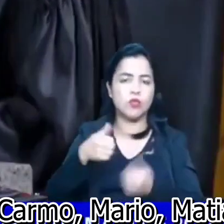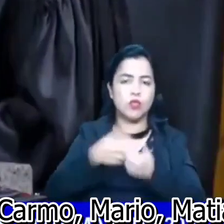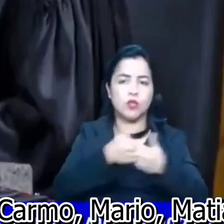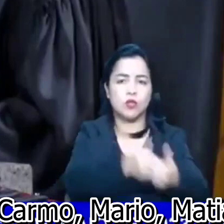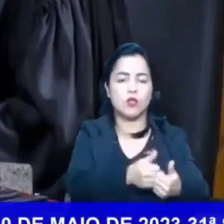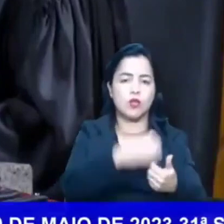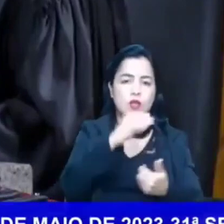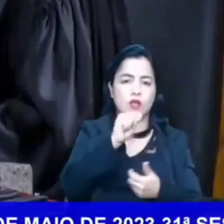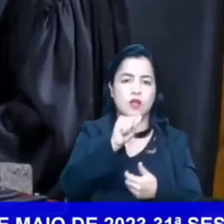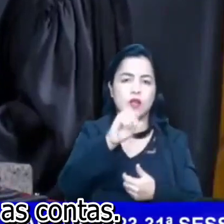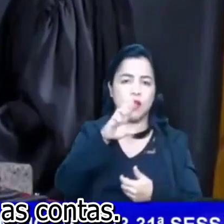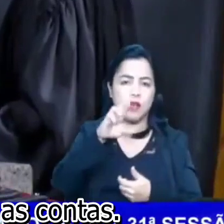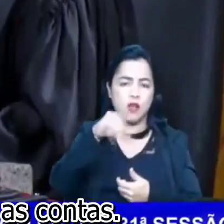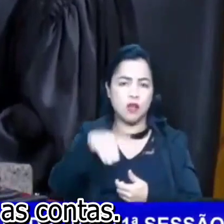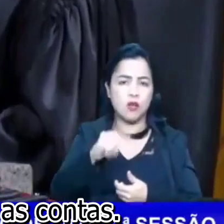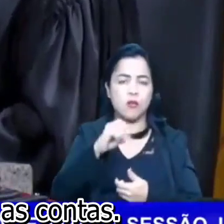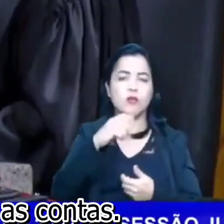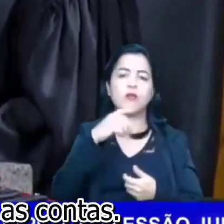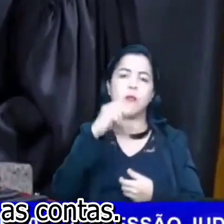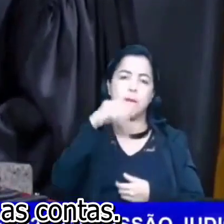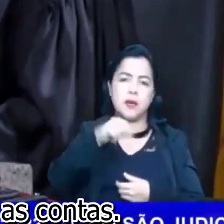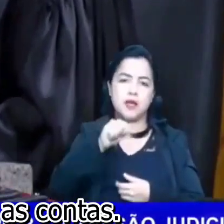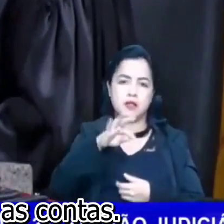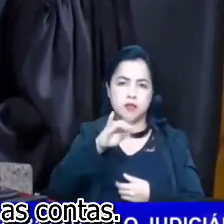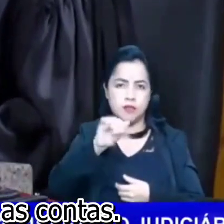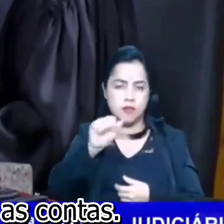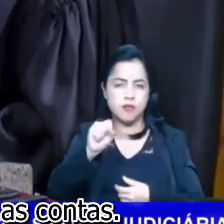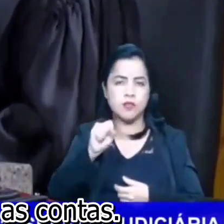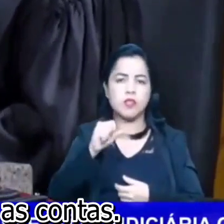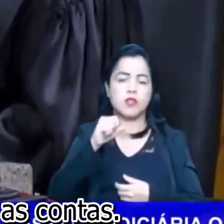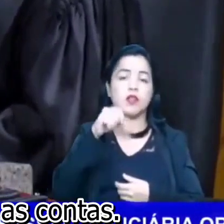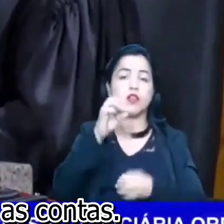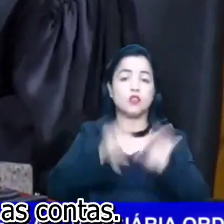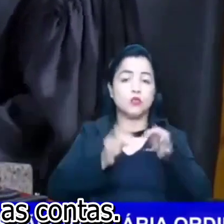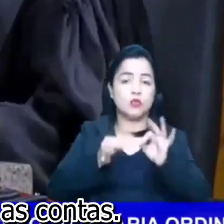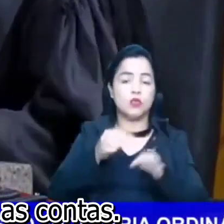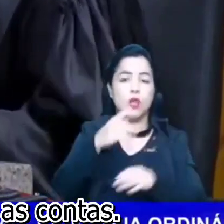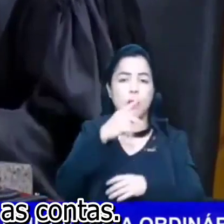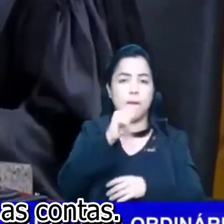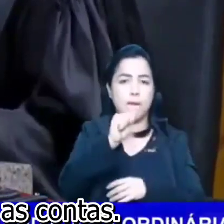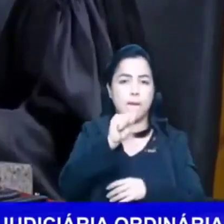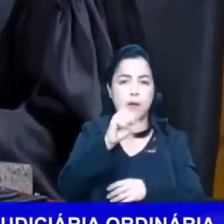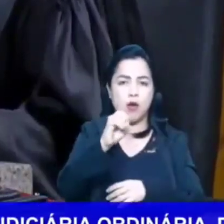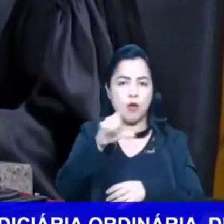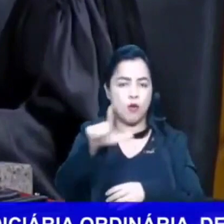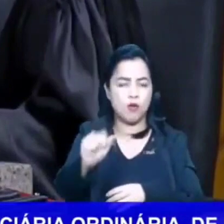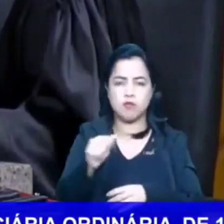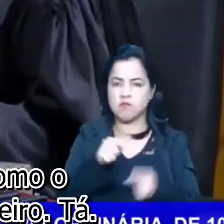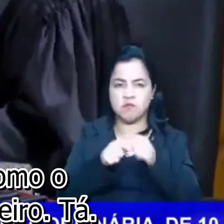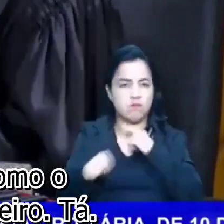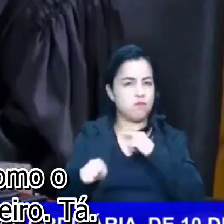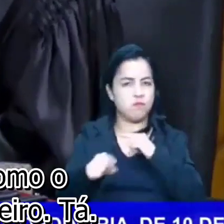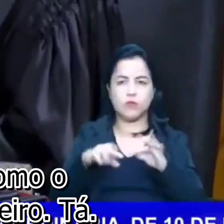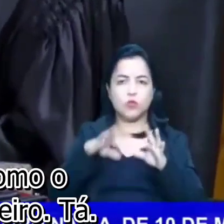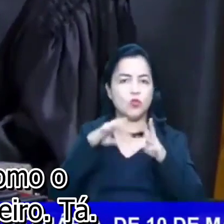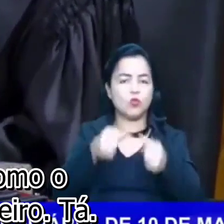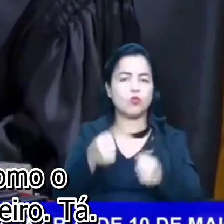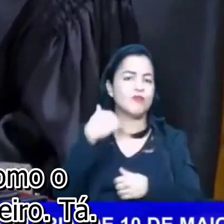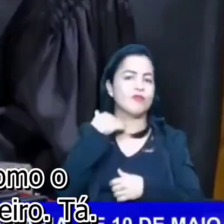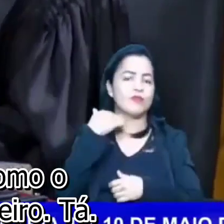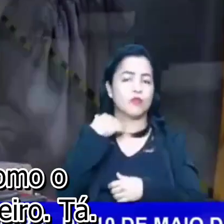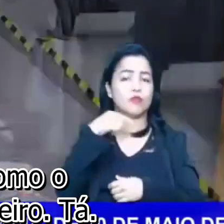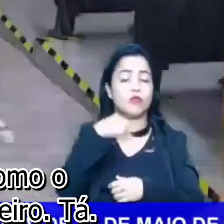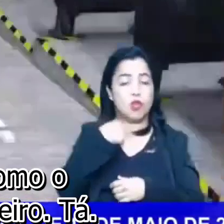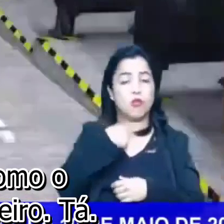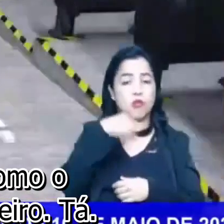Mário, Imagem do Matias. desembargador João A Lages Paola na sua abriu mesa. divergência. Ela desaprova todas as contas. Então resta votar Vossa